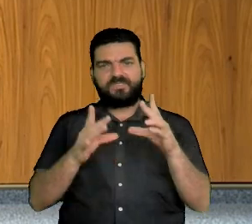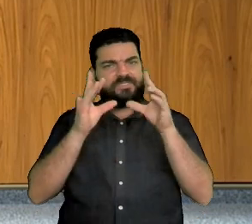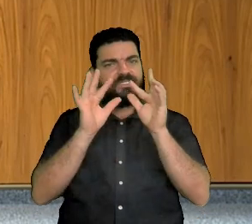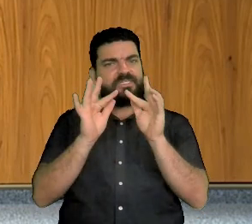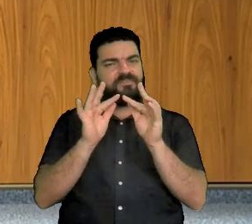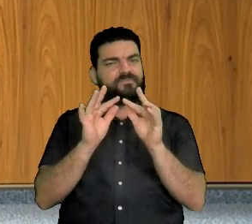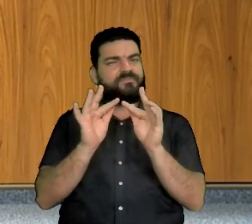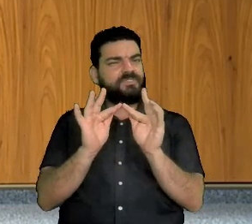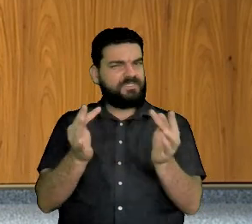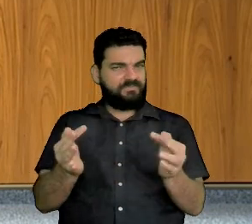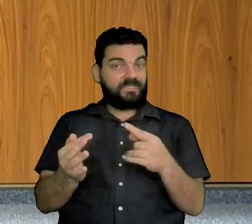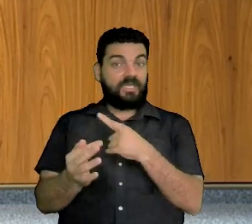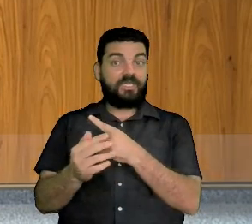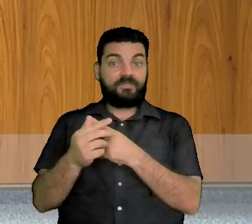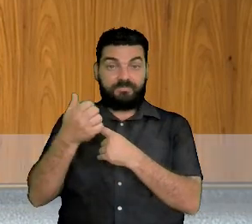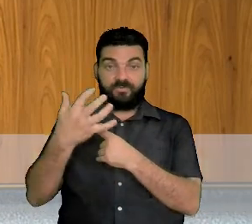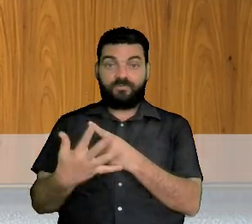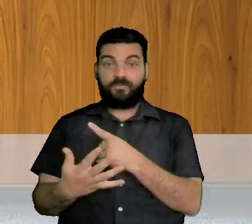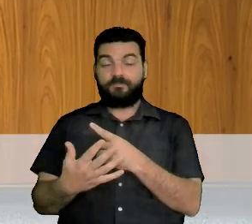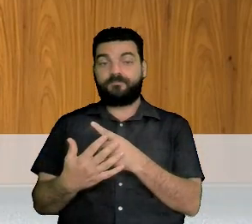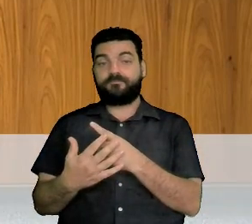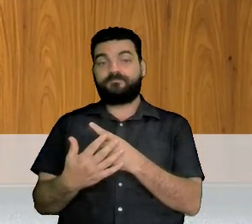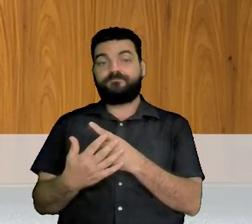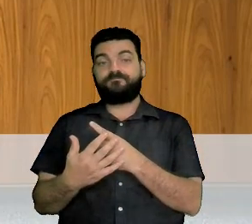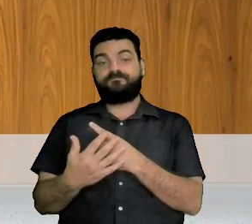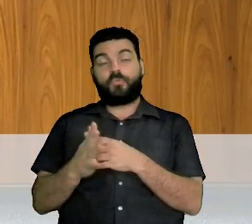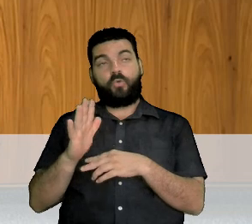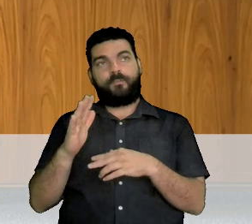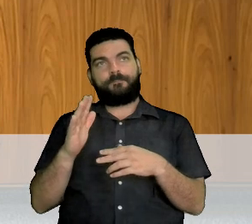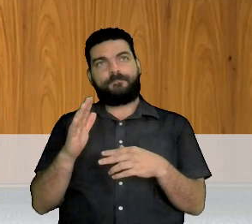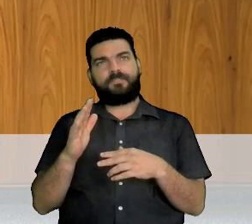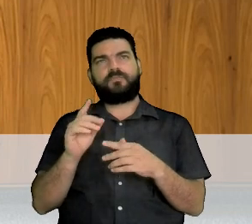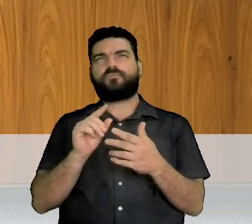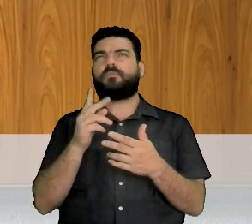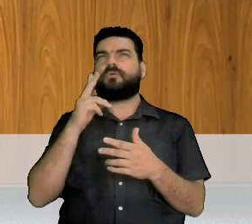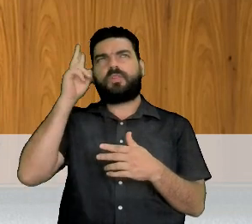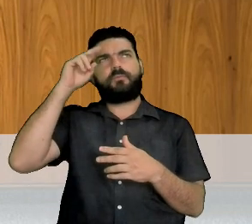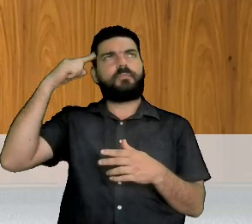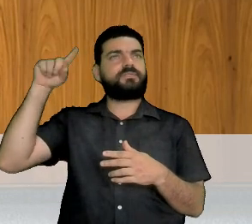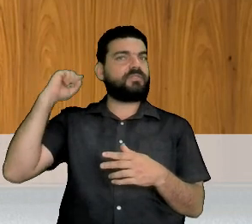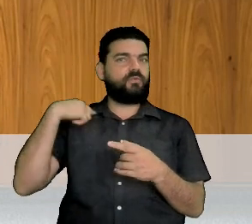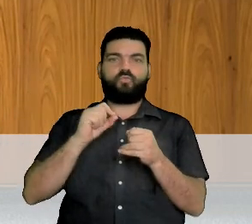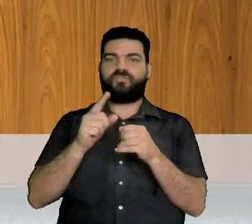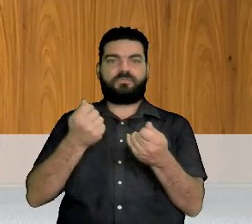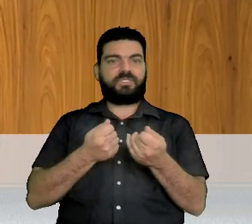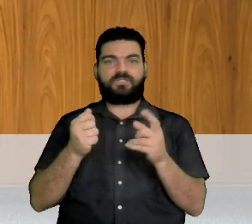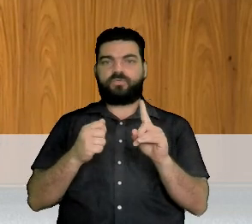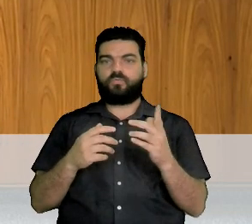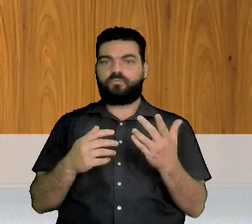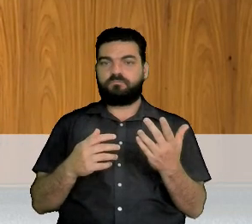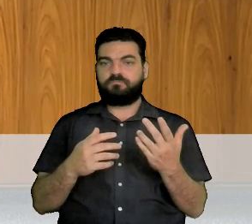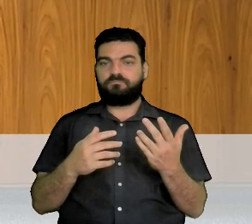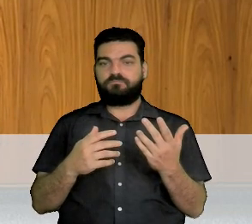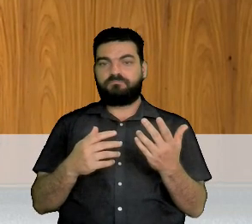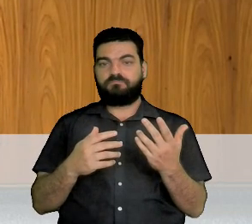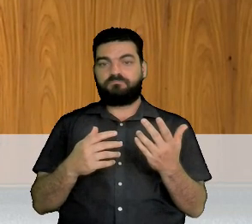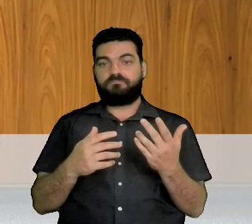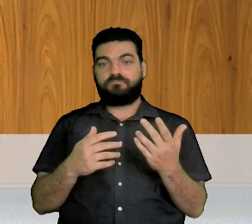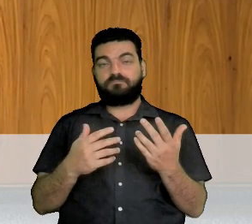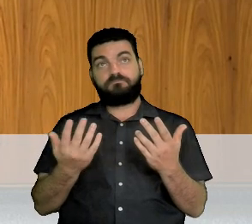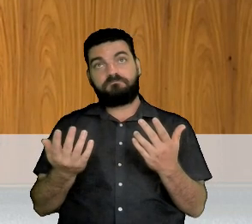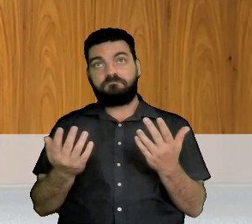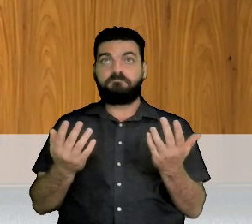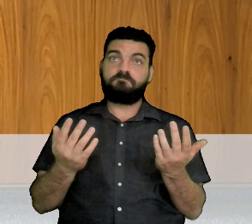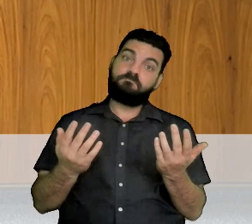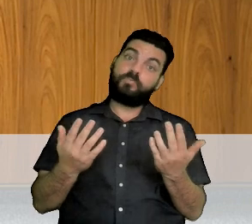Eu me permita só pontuar um detalhe que o Nino colocou aqui. Ele disse assim: eu não, naquela época eu não